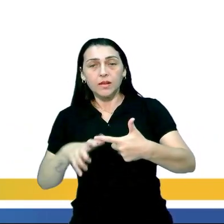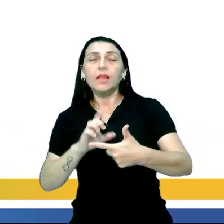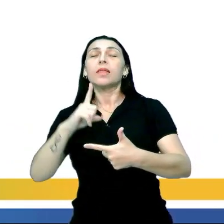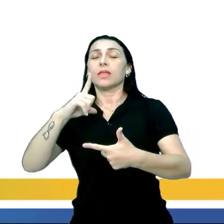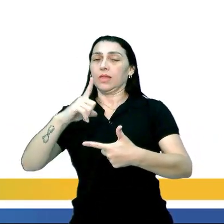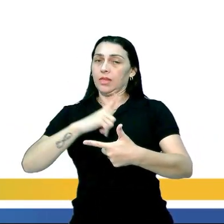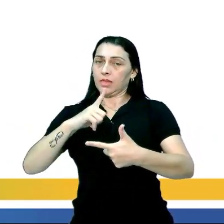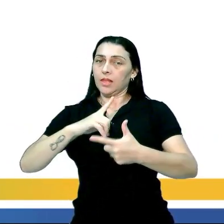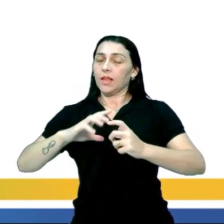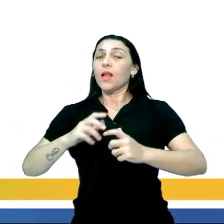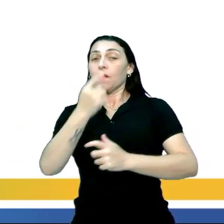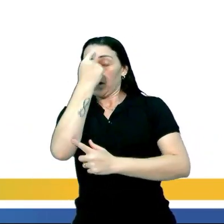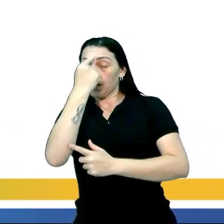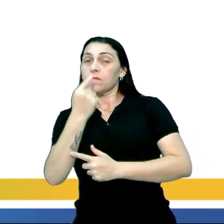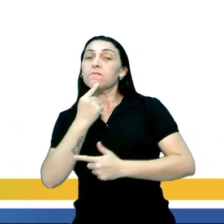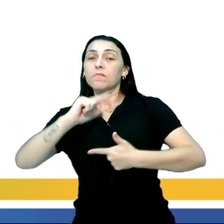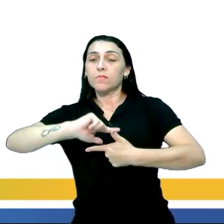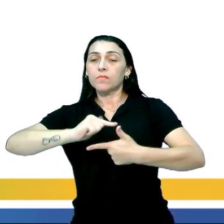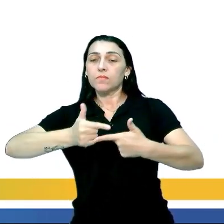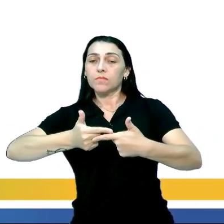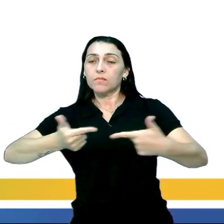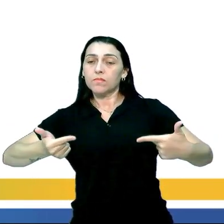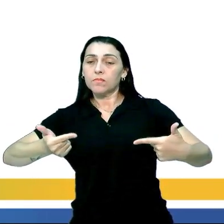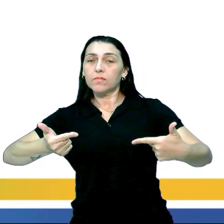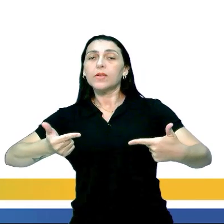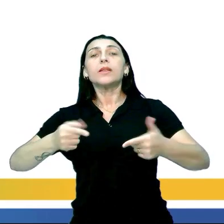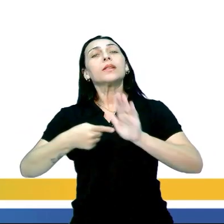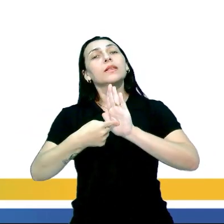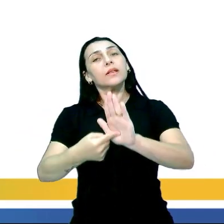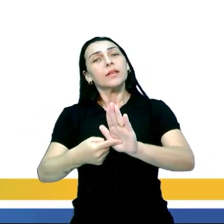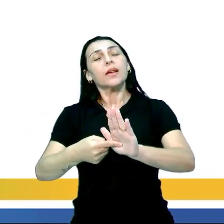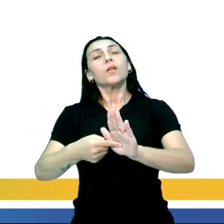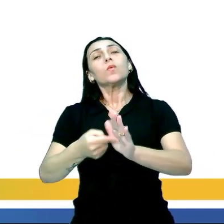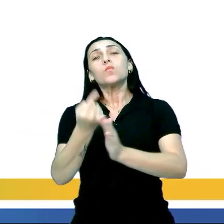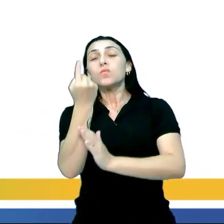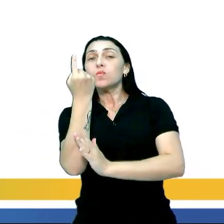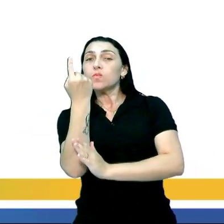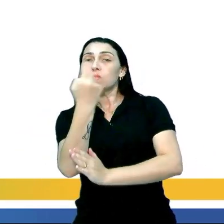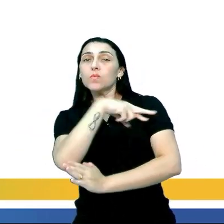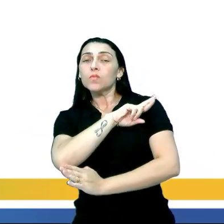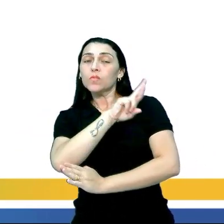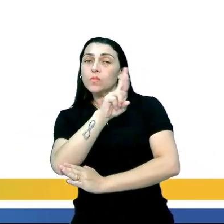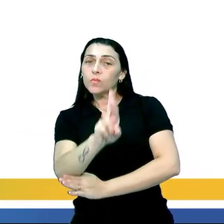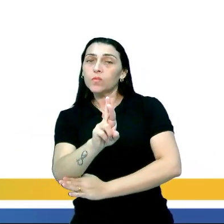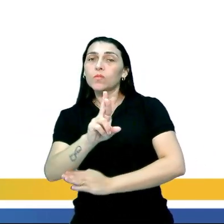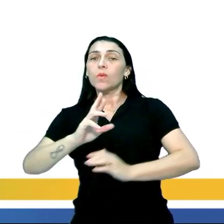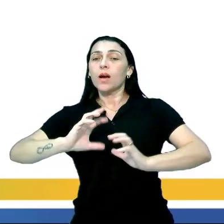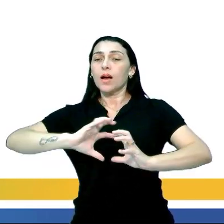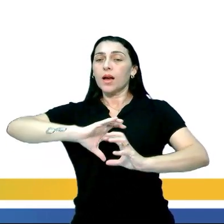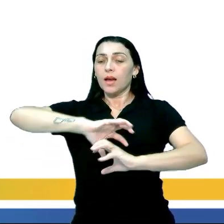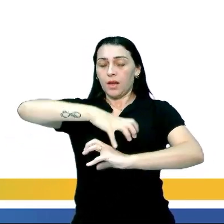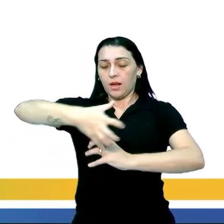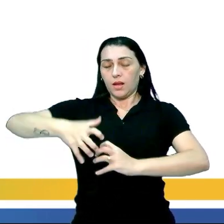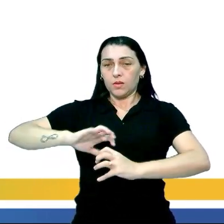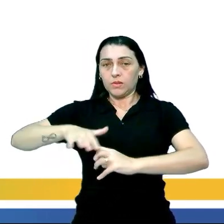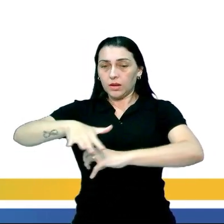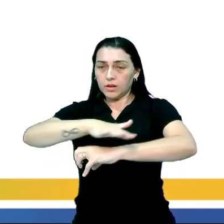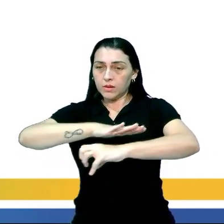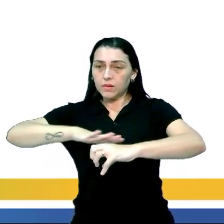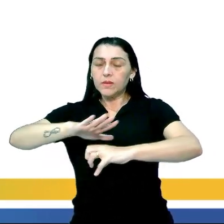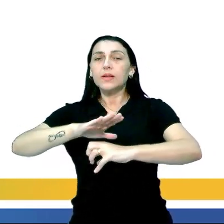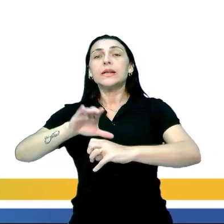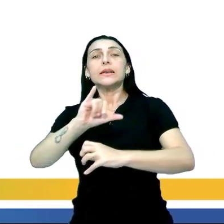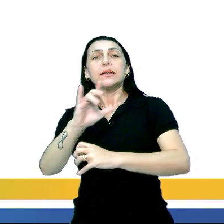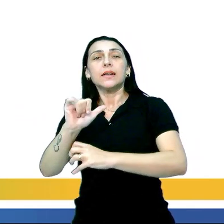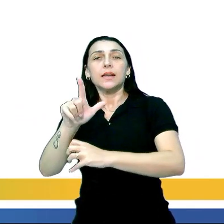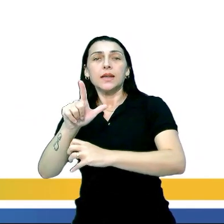redondos, figuras geométricas que apresentam pelo menos uma parte arredondada em sua superfície.